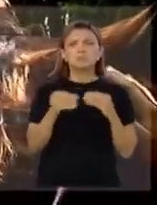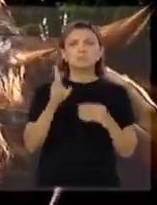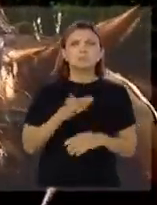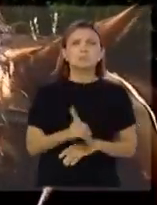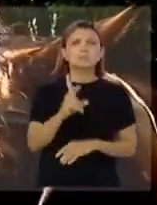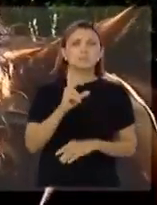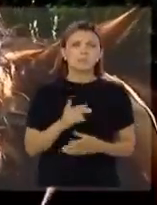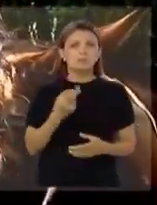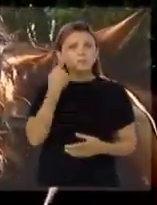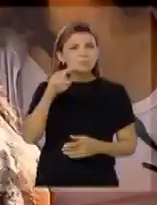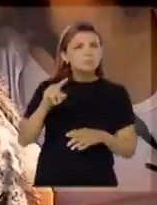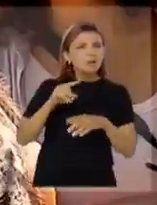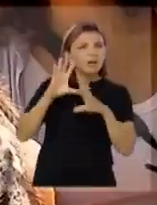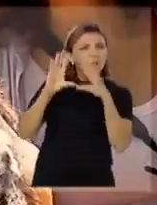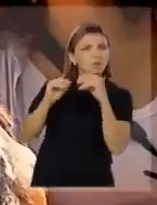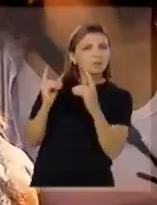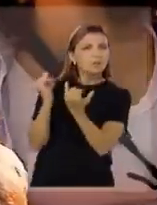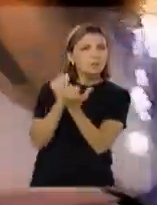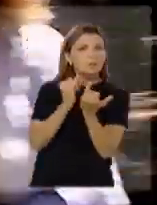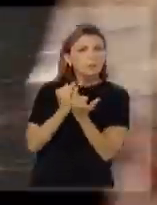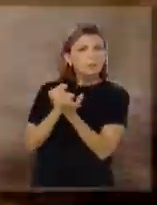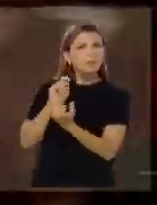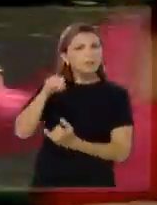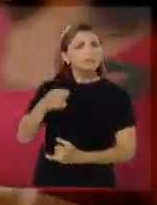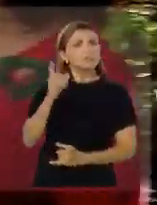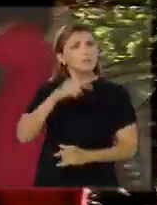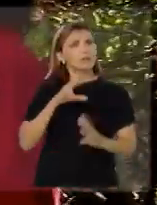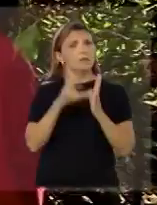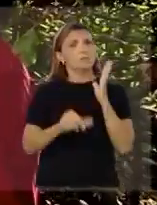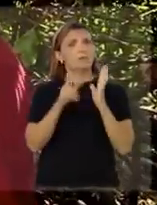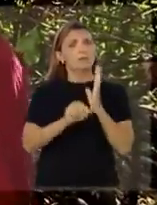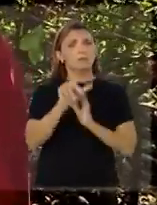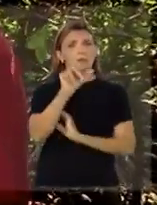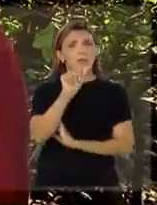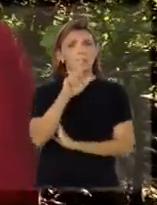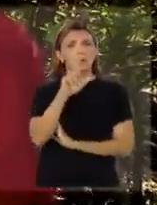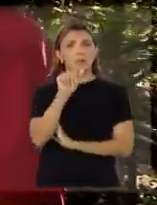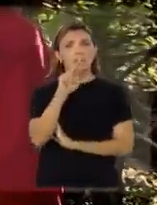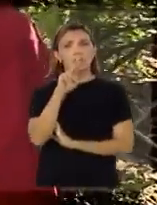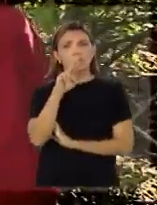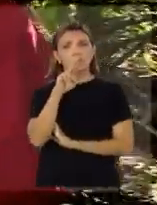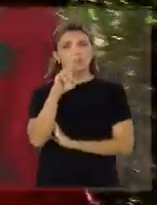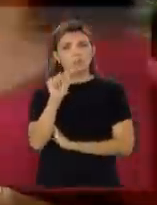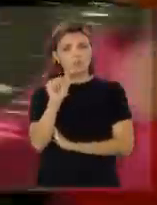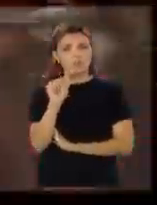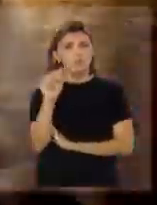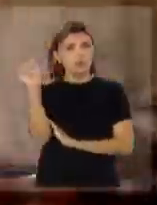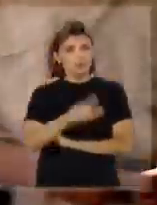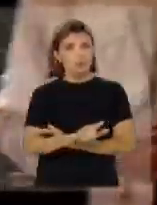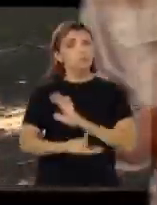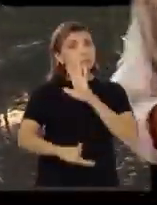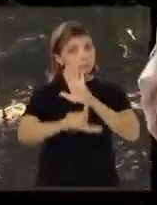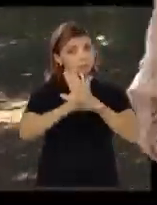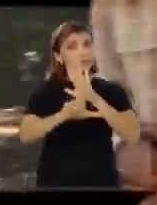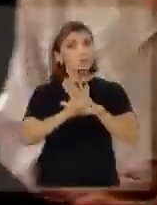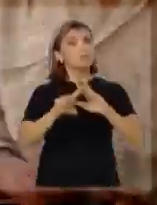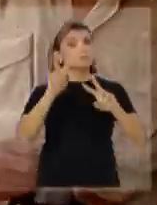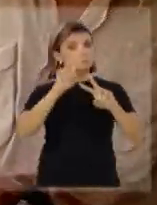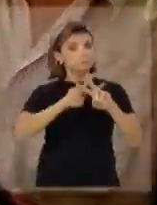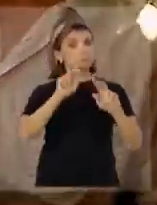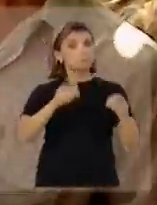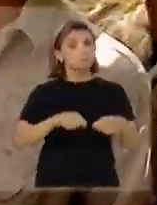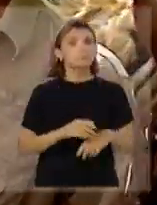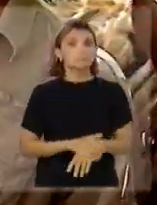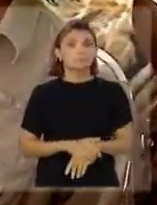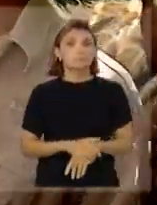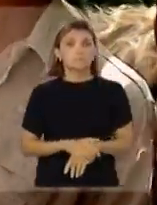Sumia filhote pra mais de 1000 por mês. Aí o bichinho ficou ameaçado de extinção, né? Ai, gente, coitadinhos. Que raiva desses traficantes. Agora é crime. Tá na